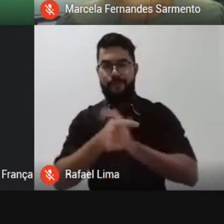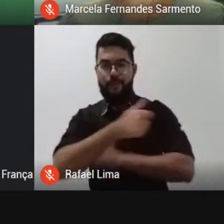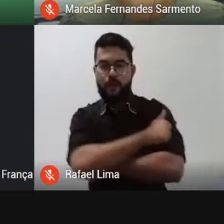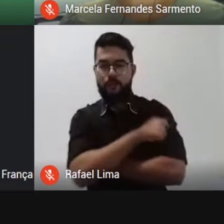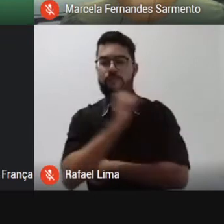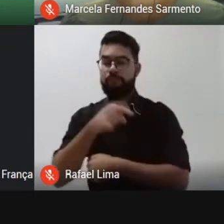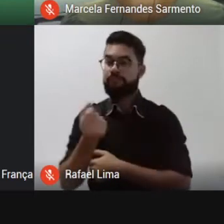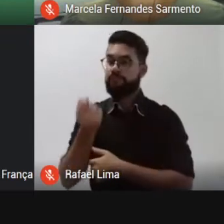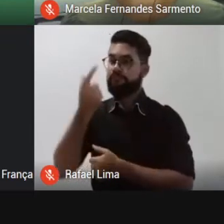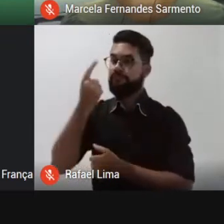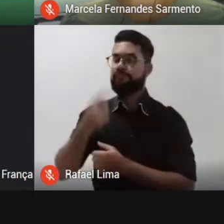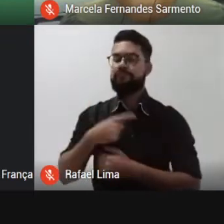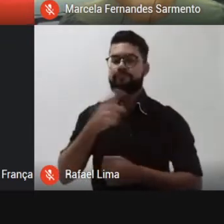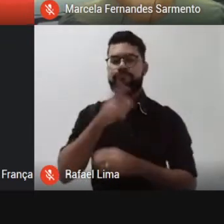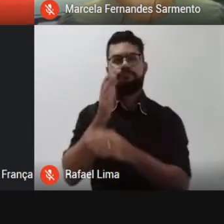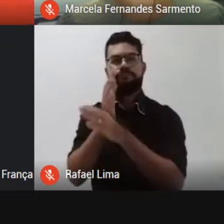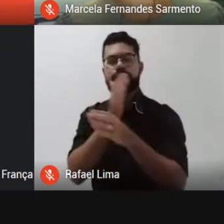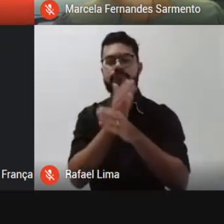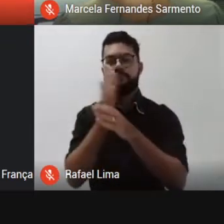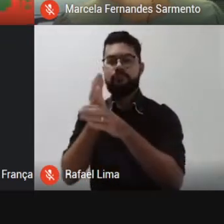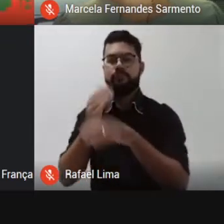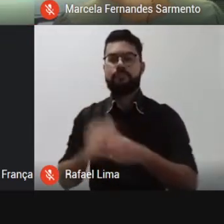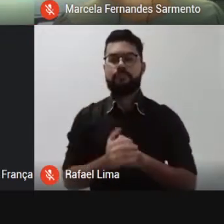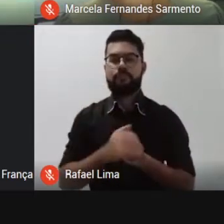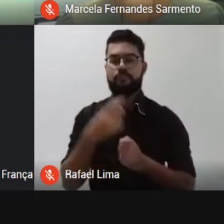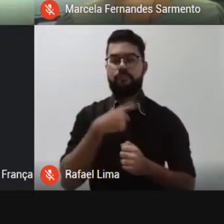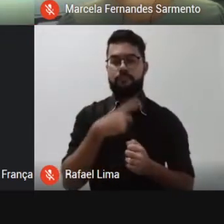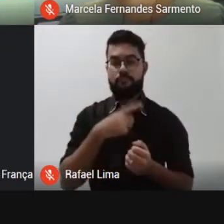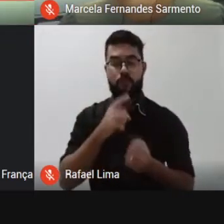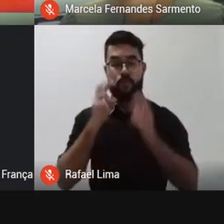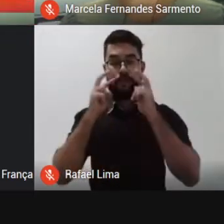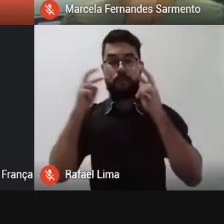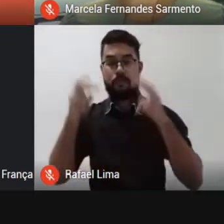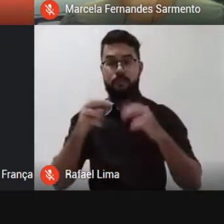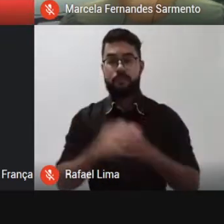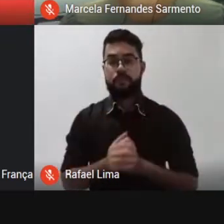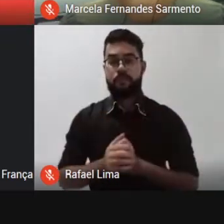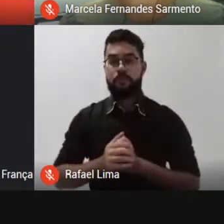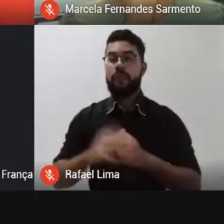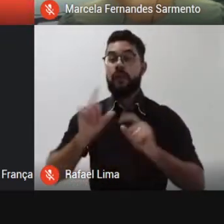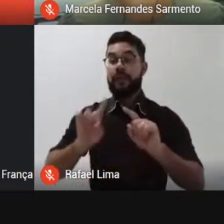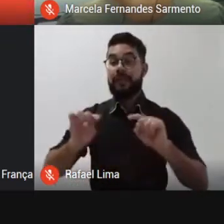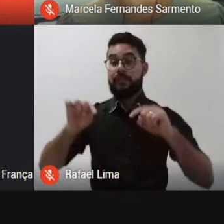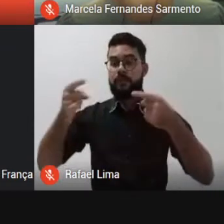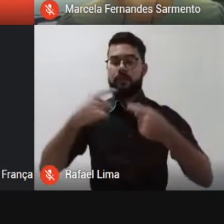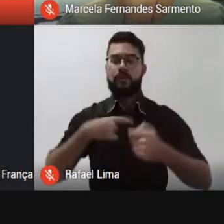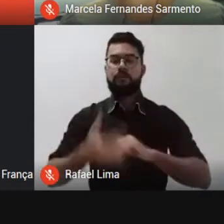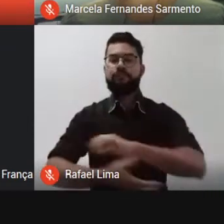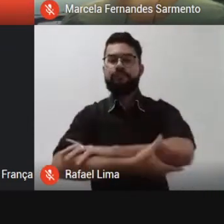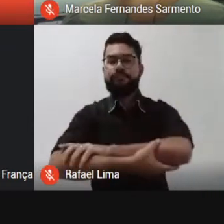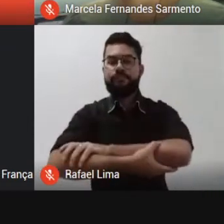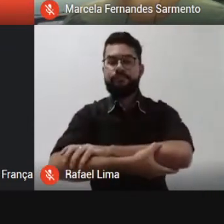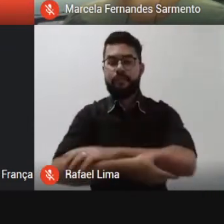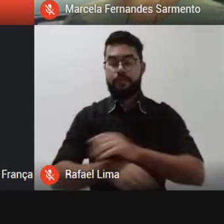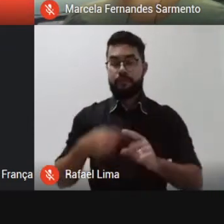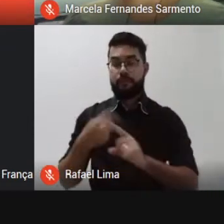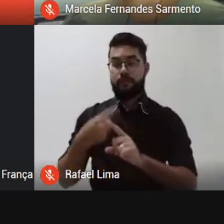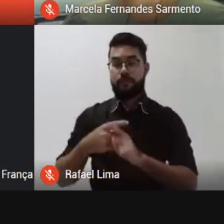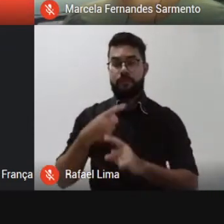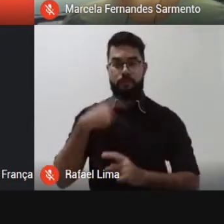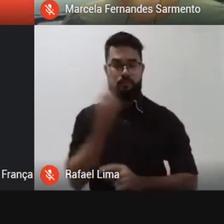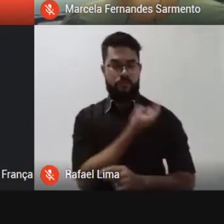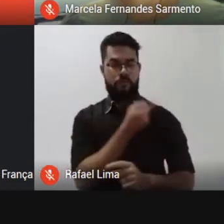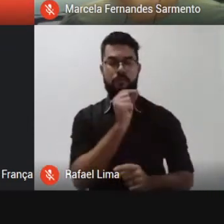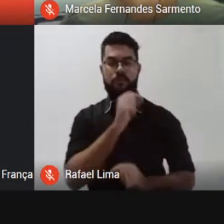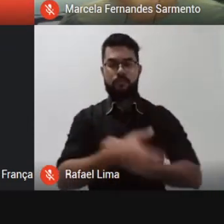vocês depois darem uma olhada, tá? E aí vem as parcerias, né? Afinal de contas, nós estamos falando de